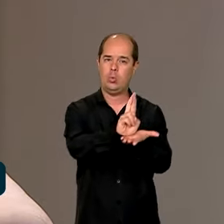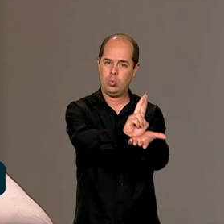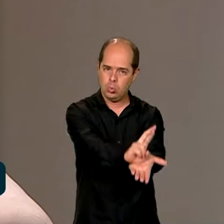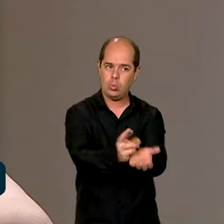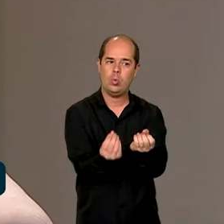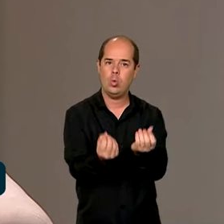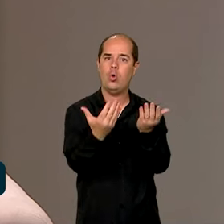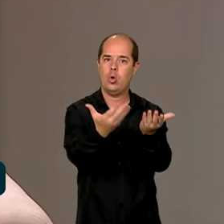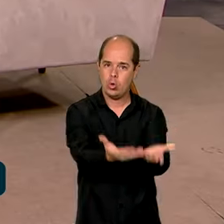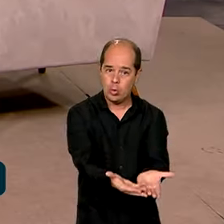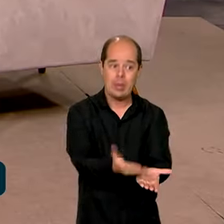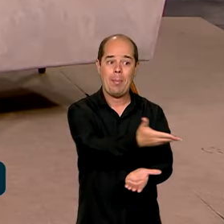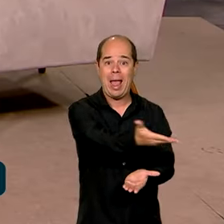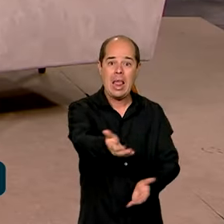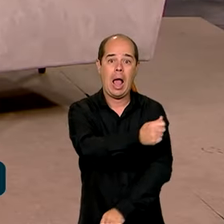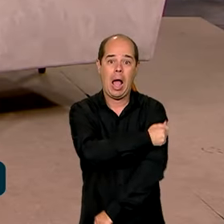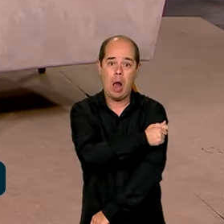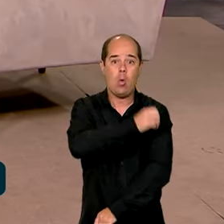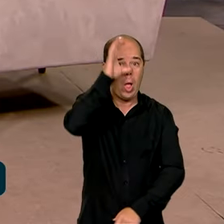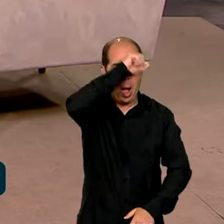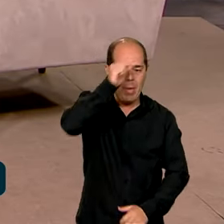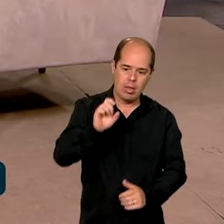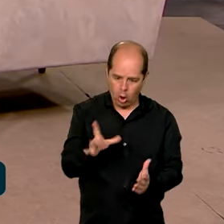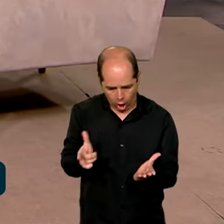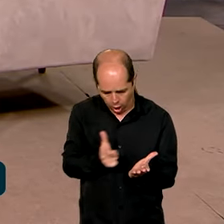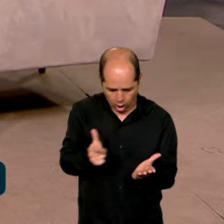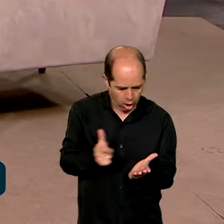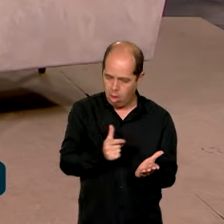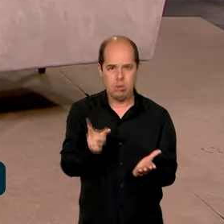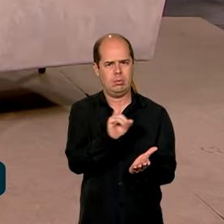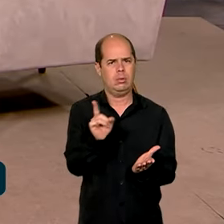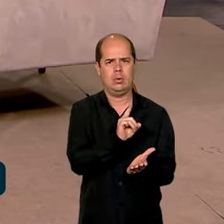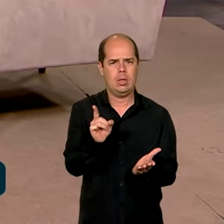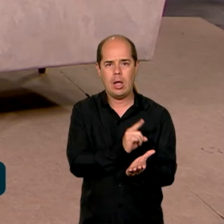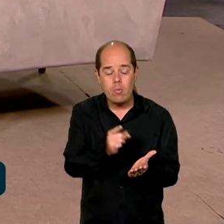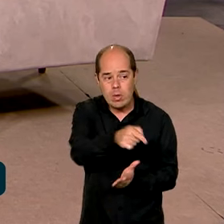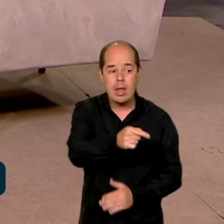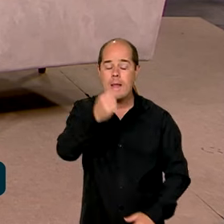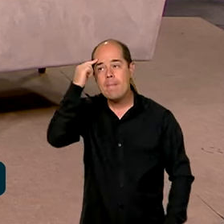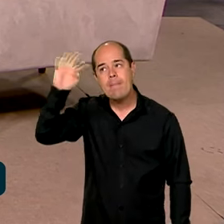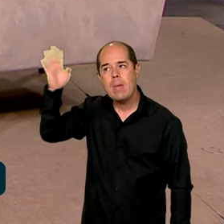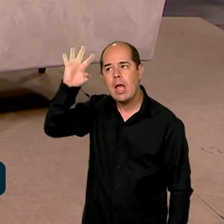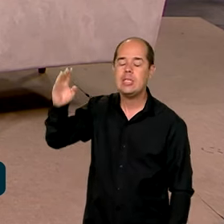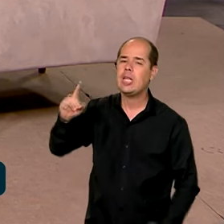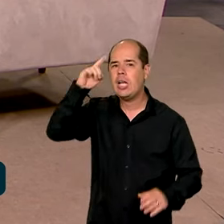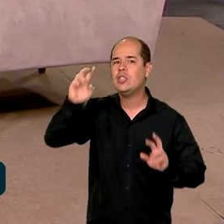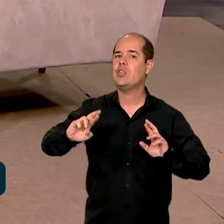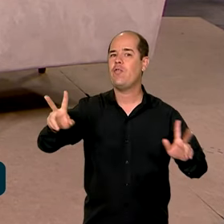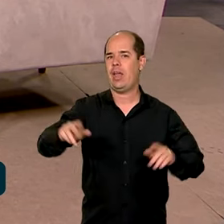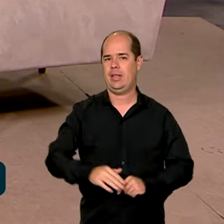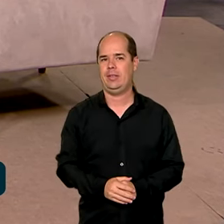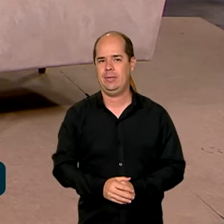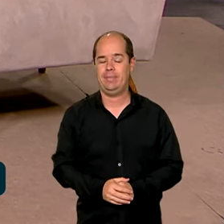dos livros. Perfeito. Aprendam a ser ousados, a pensar coisas diferentes. Tá ótimo, presidente. E minha